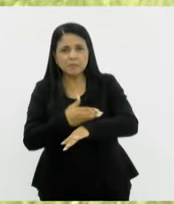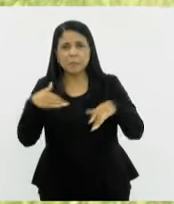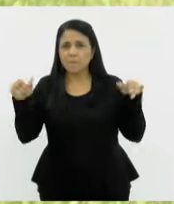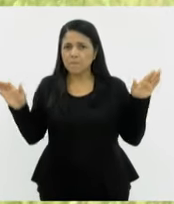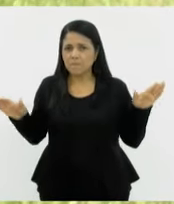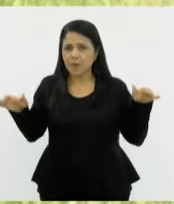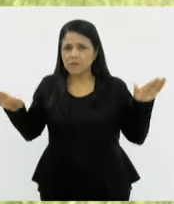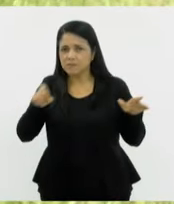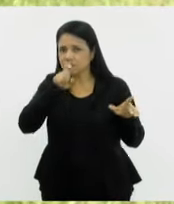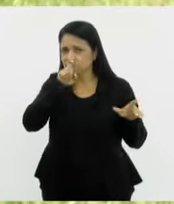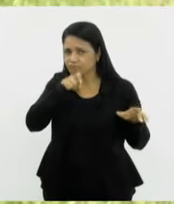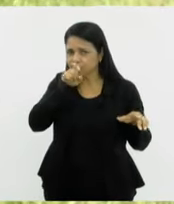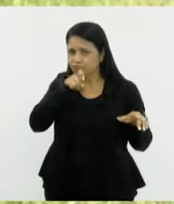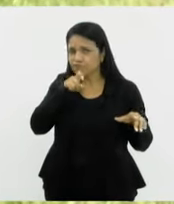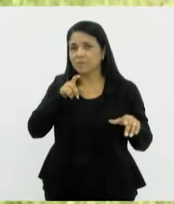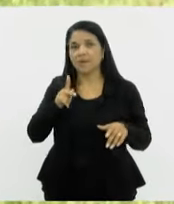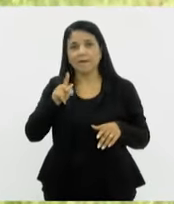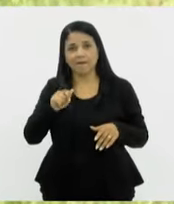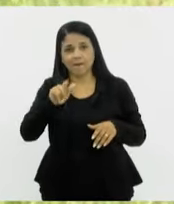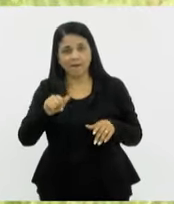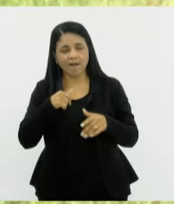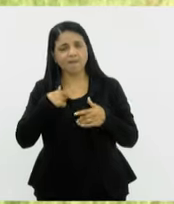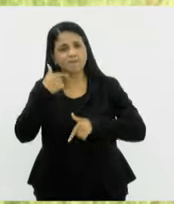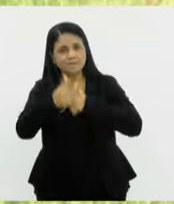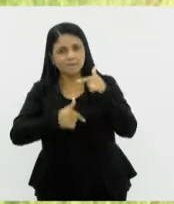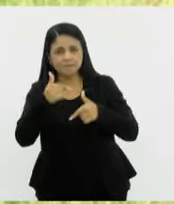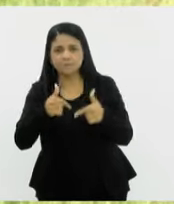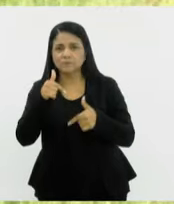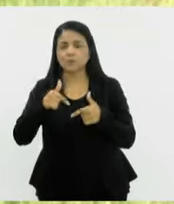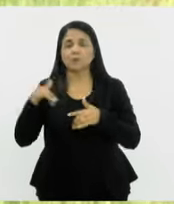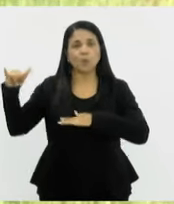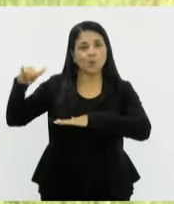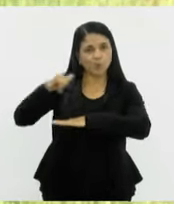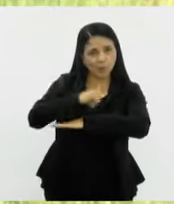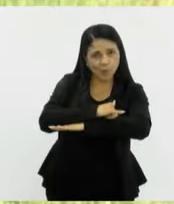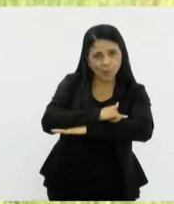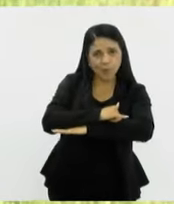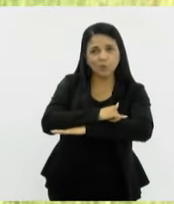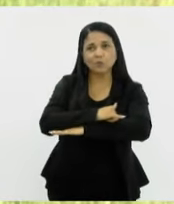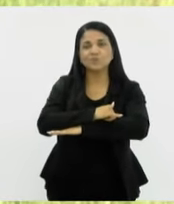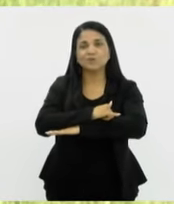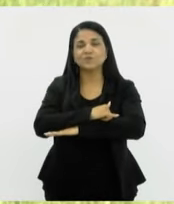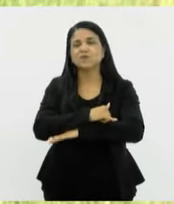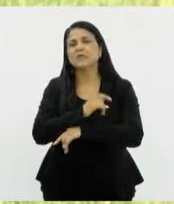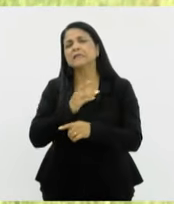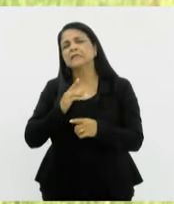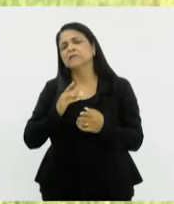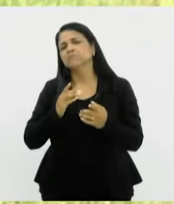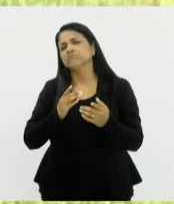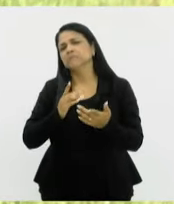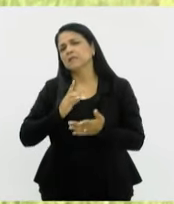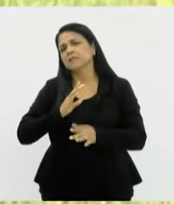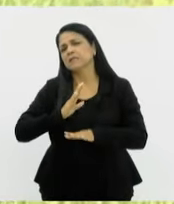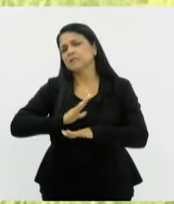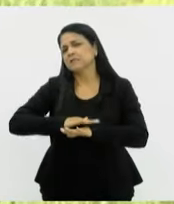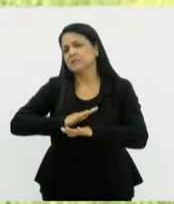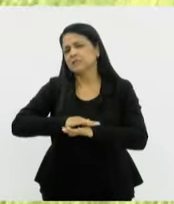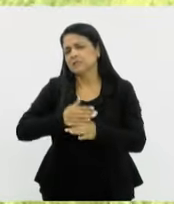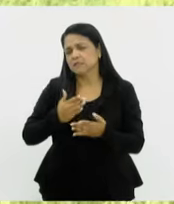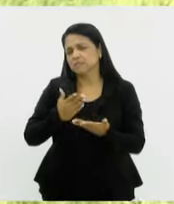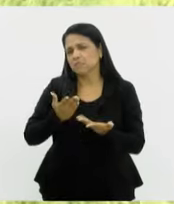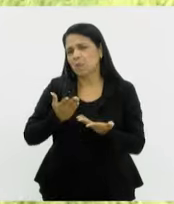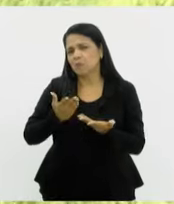até a realização do trabalho deles aqui no aeroporto. Quanto tempo leva para o animal já